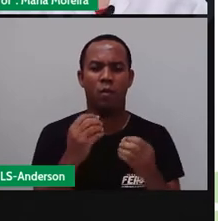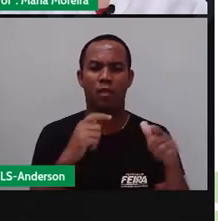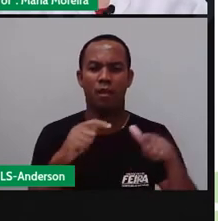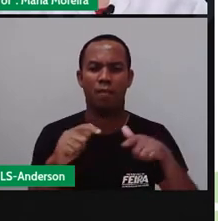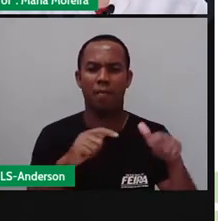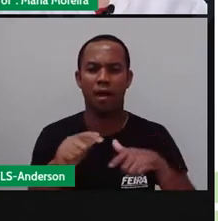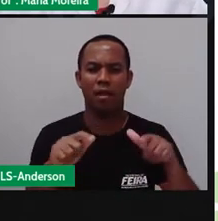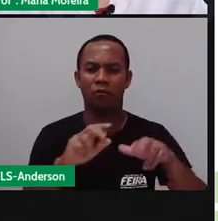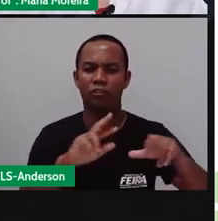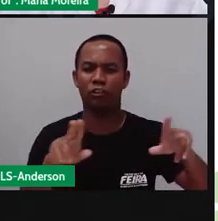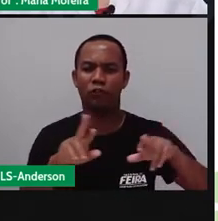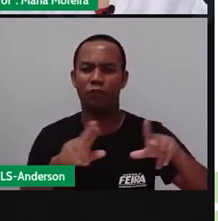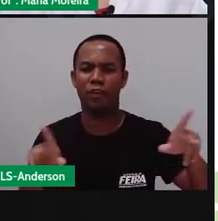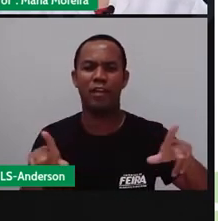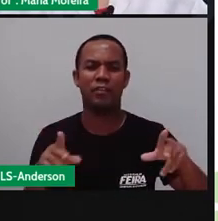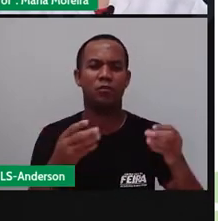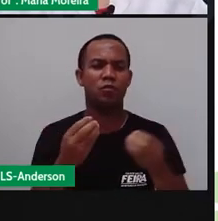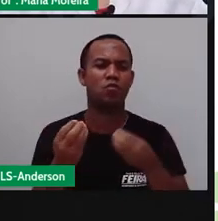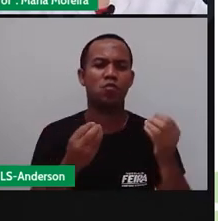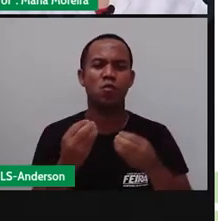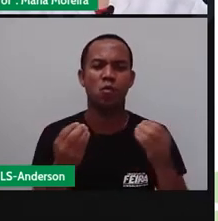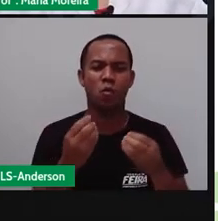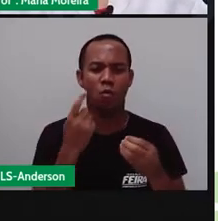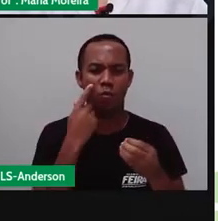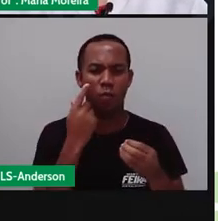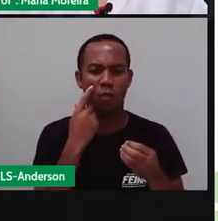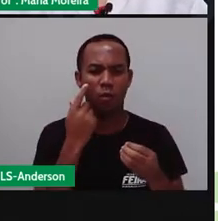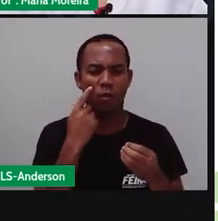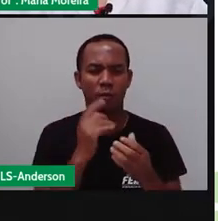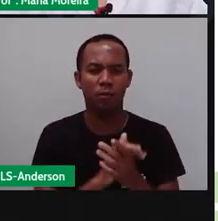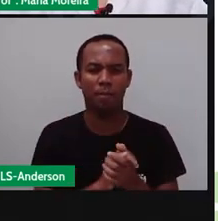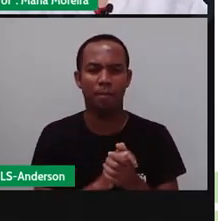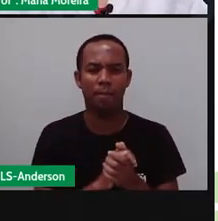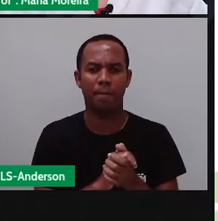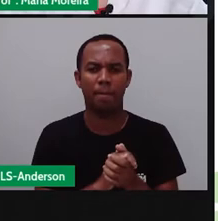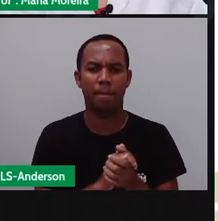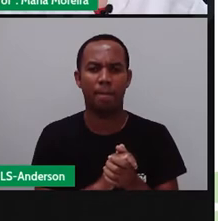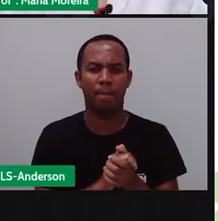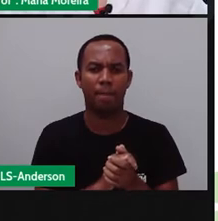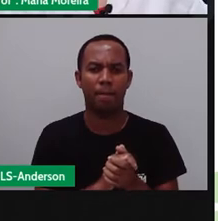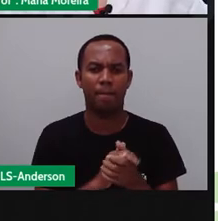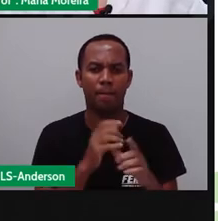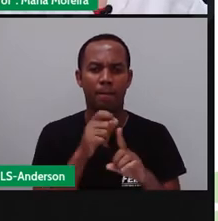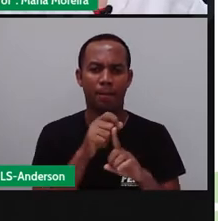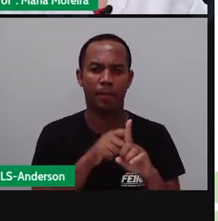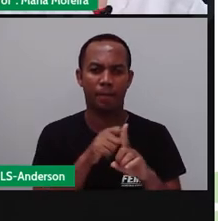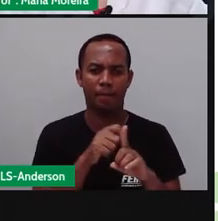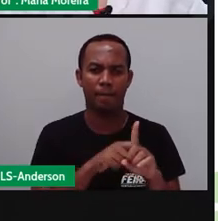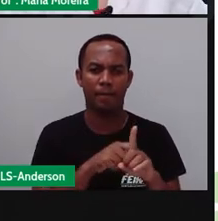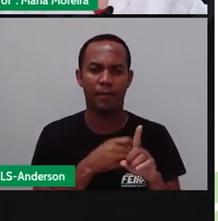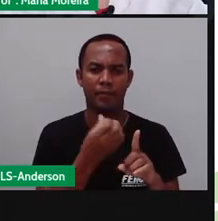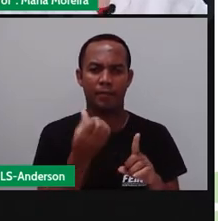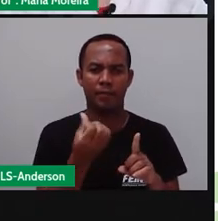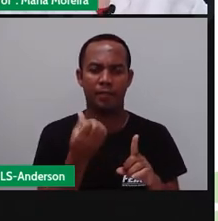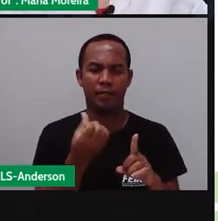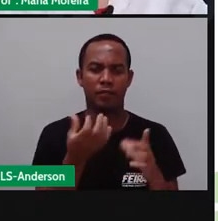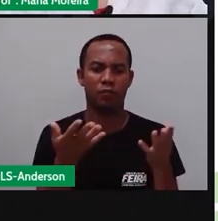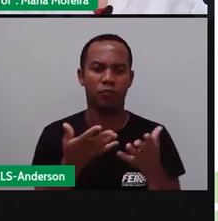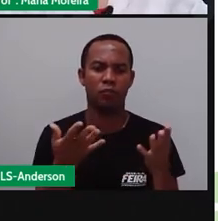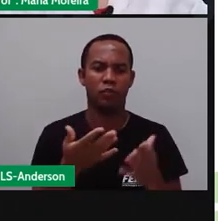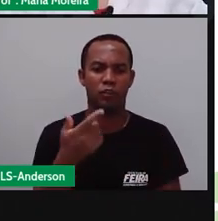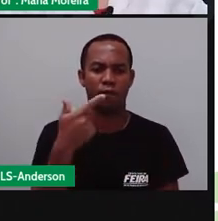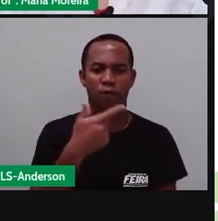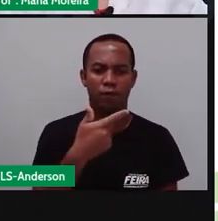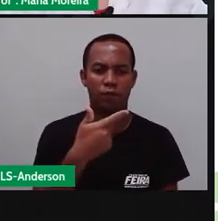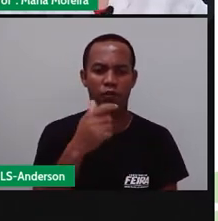profissões. Nossa aula de número 105, hoje, né? Dia 28 do mês 6 de 2021, o nosso